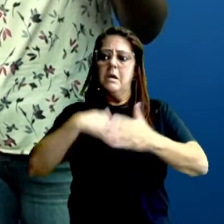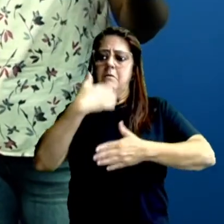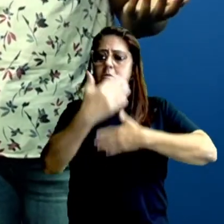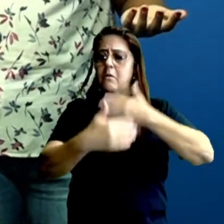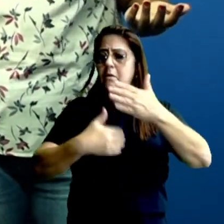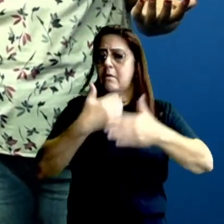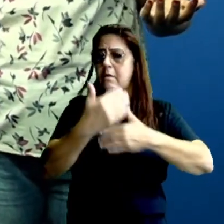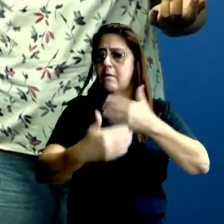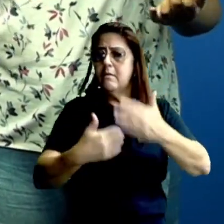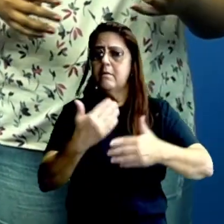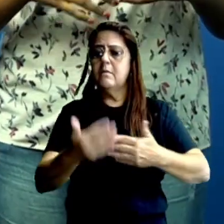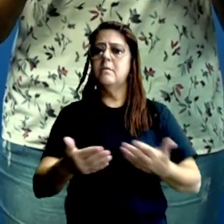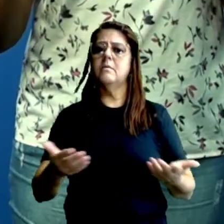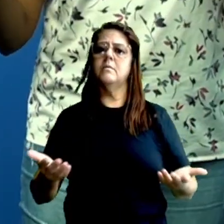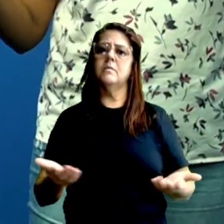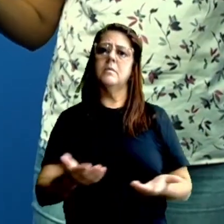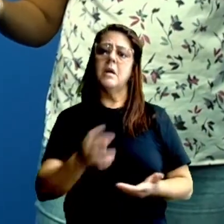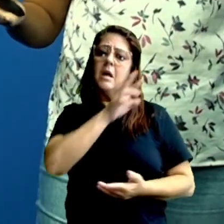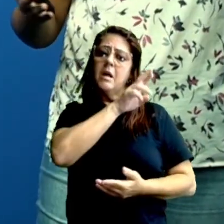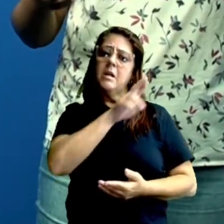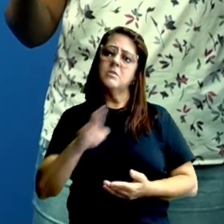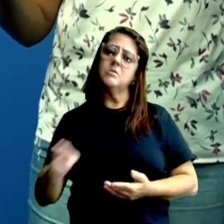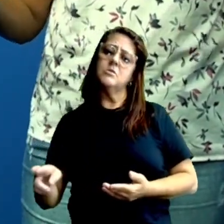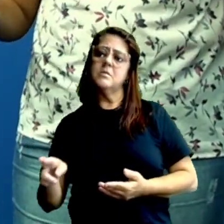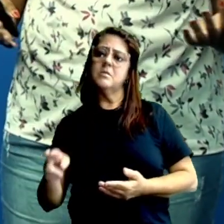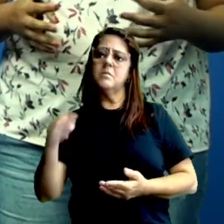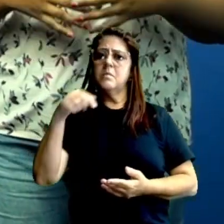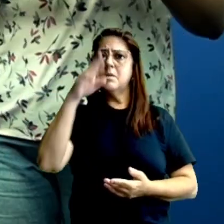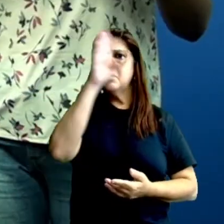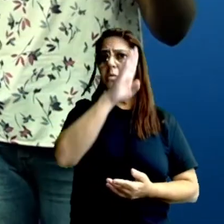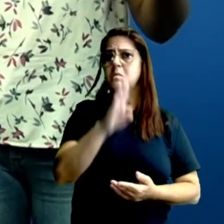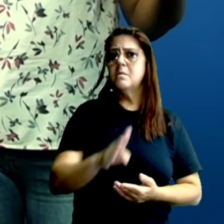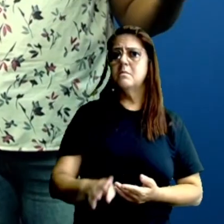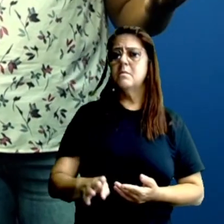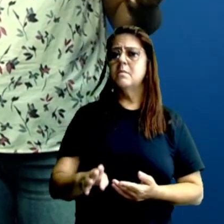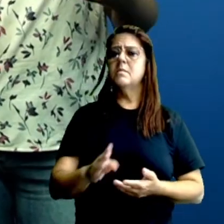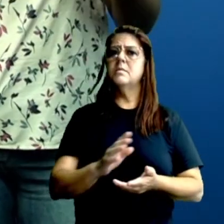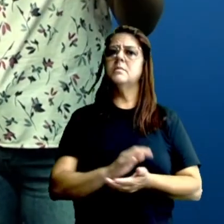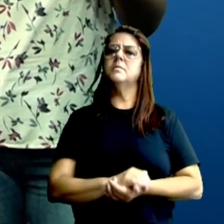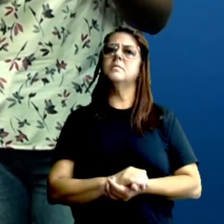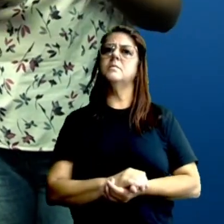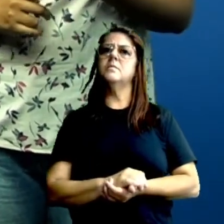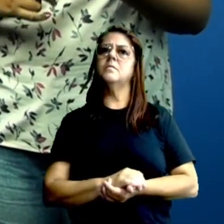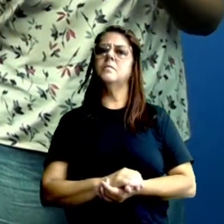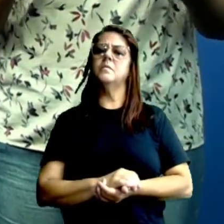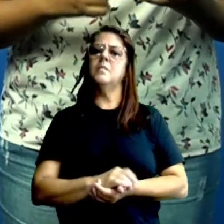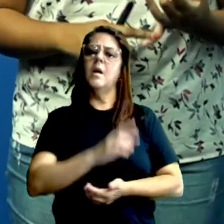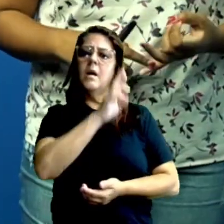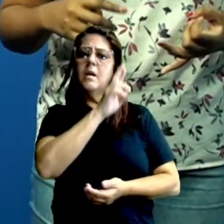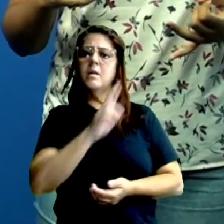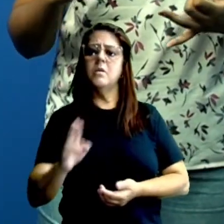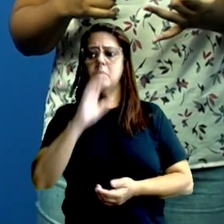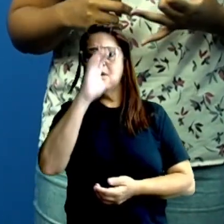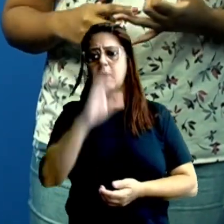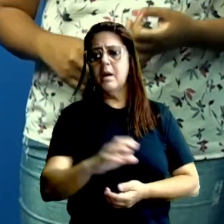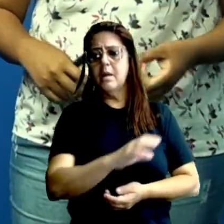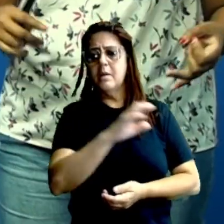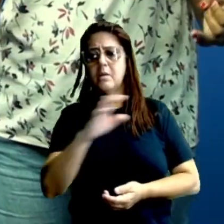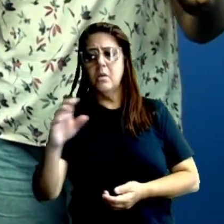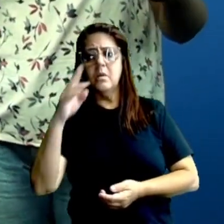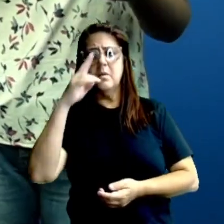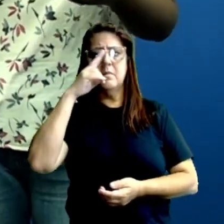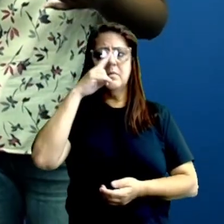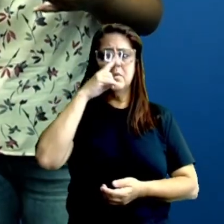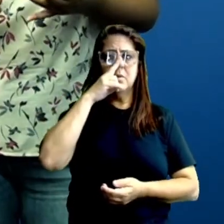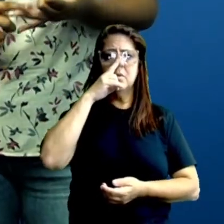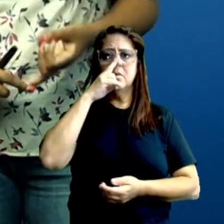evoluíram e se desenvolveram né religiosamente aqui no Brasil a gente pode falar da religião dos católicos dos